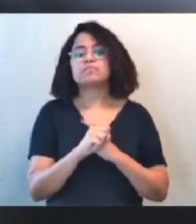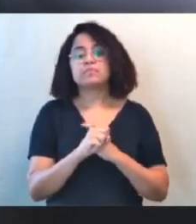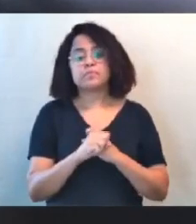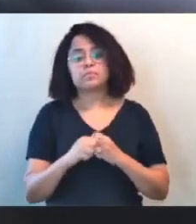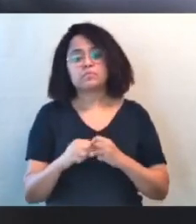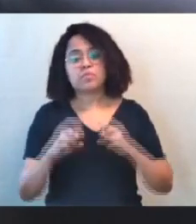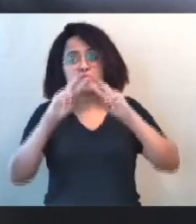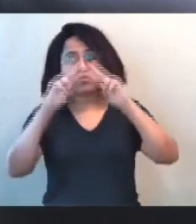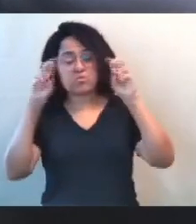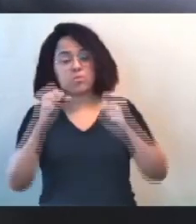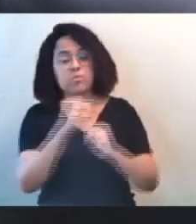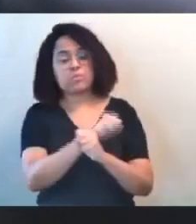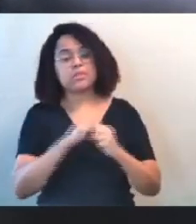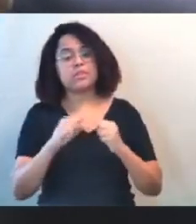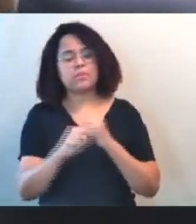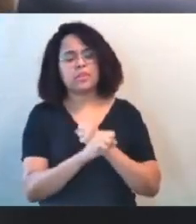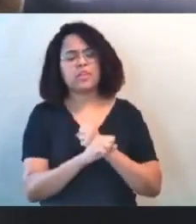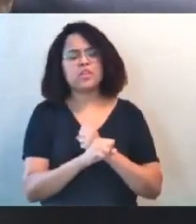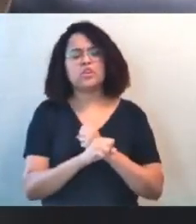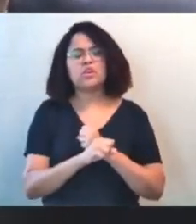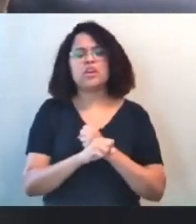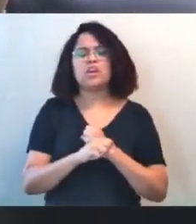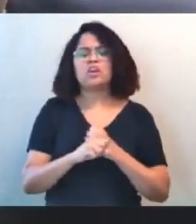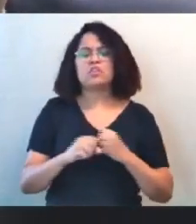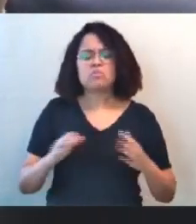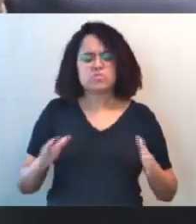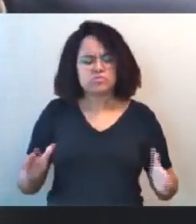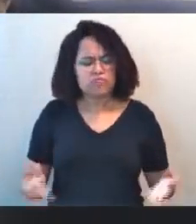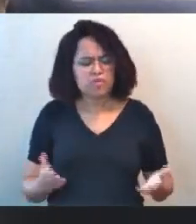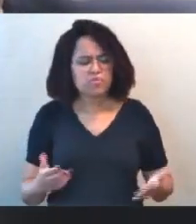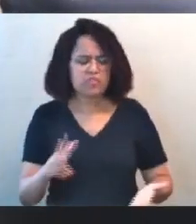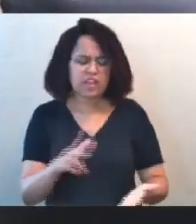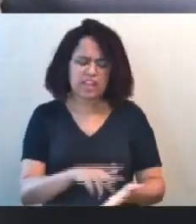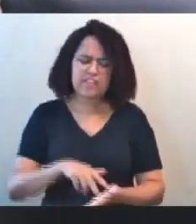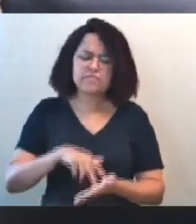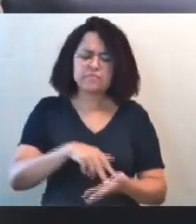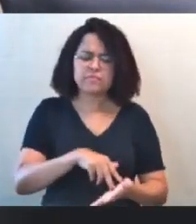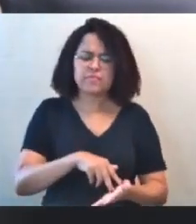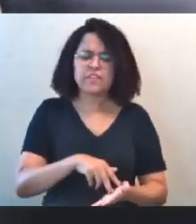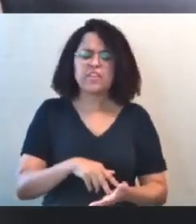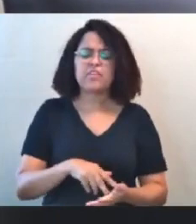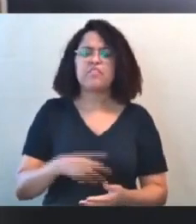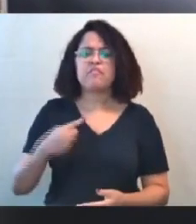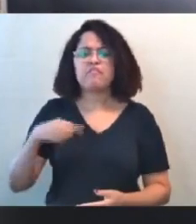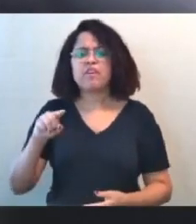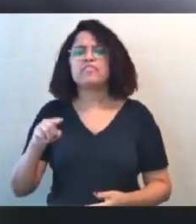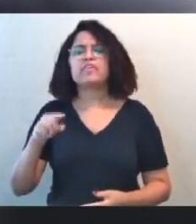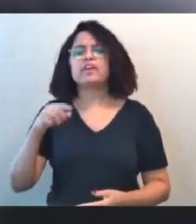Tá? Então, nós estamos recuperando, nós vamos recuperar e vai ficar melhor.